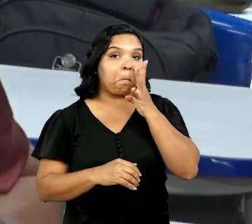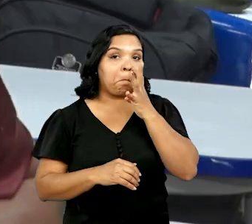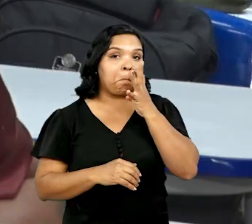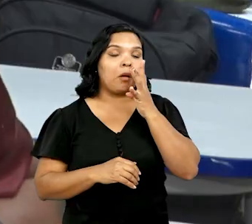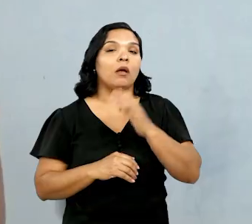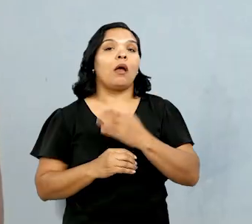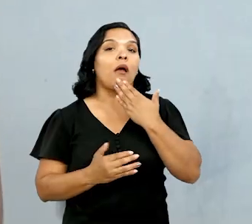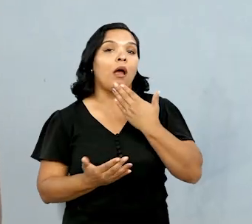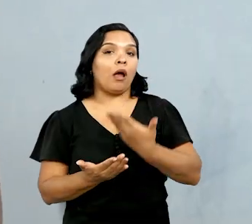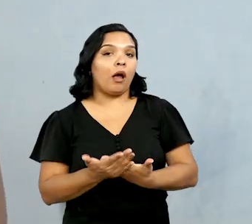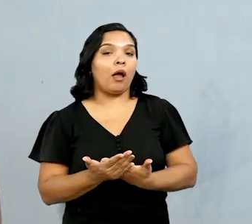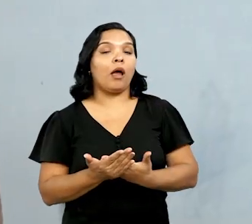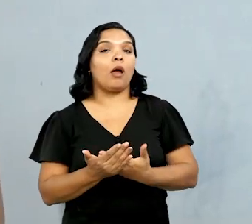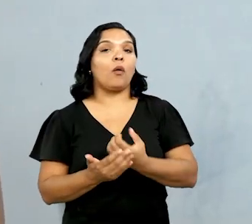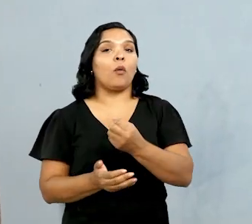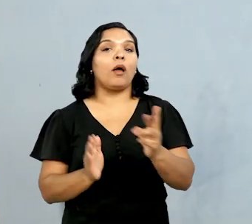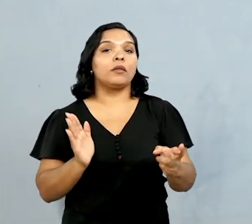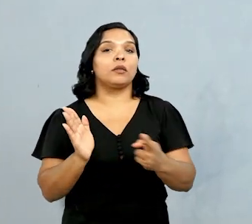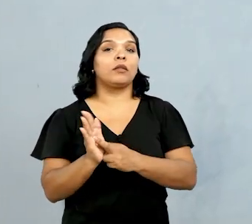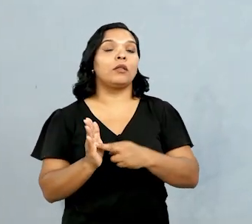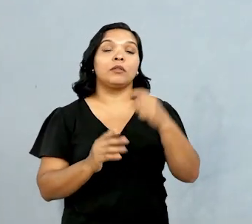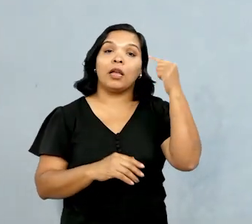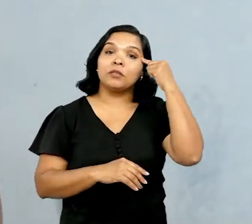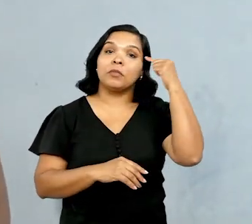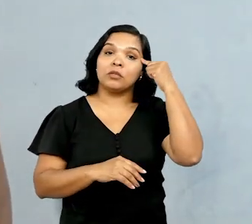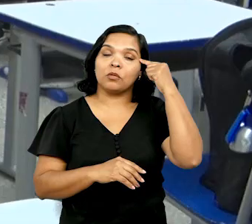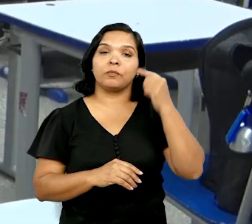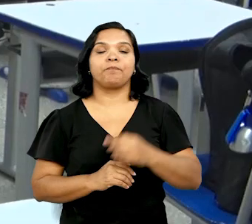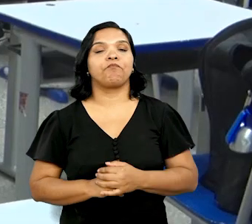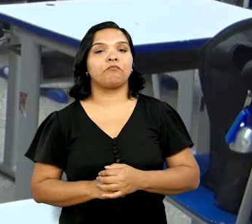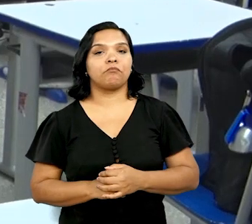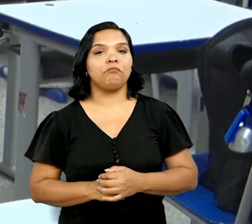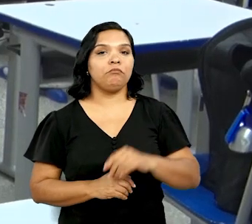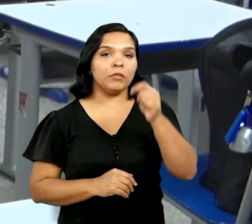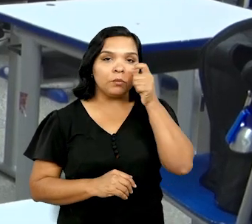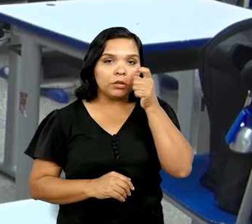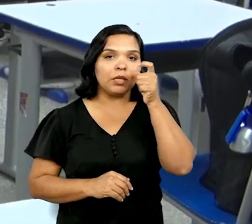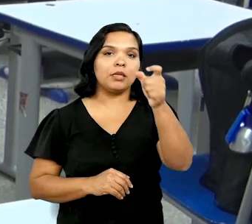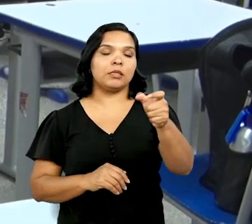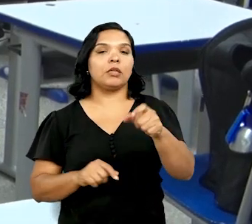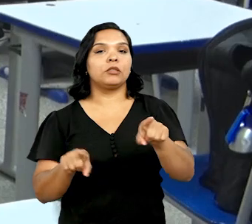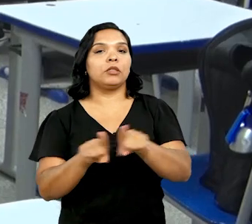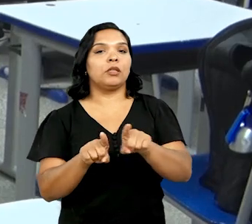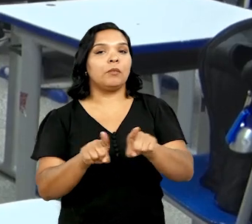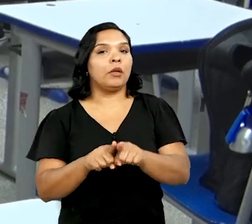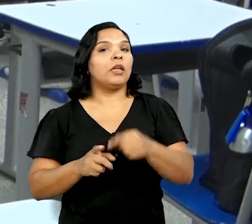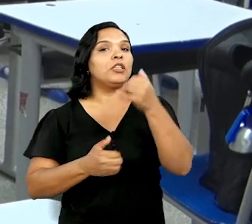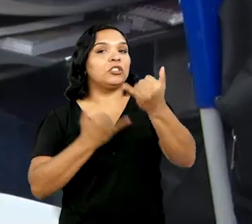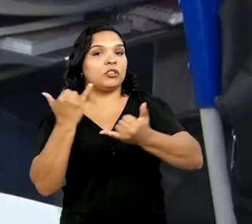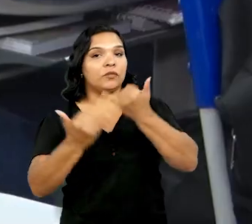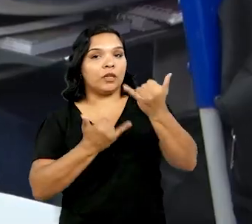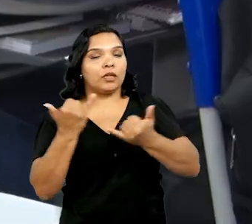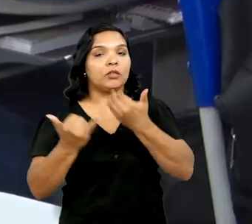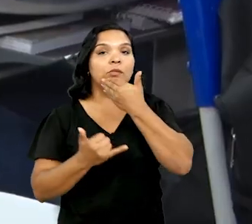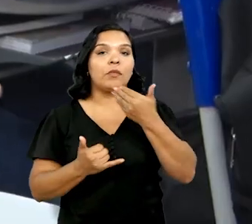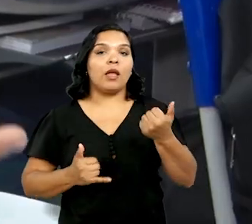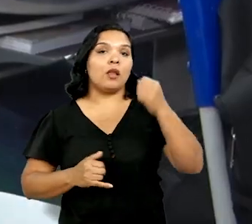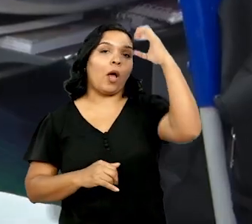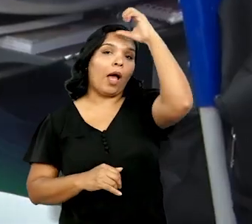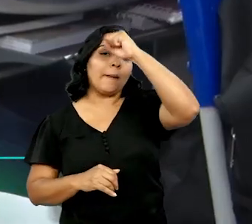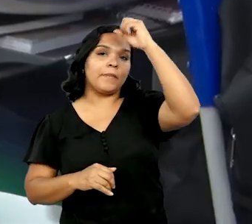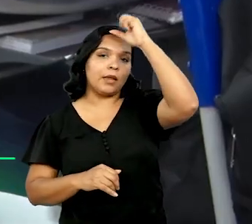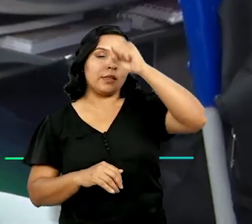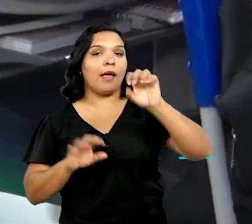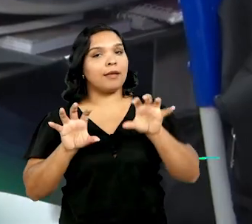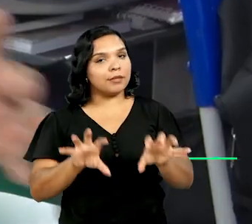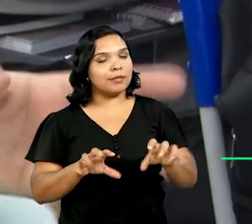impressionou com o resultado que acabou que ele mesmo chegou no resultado que a gente pensou. Além de ser muito interessante e muito divertido, é melhor aprender assim do